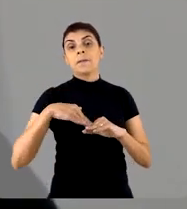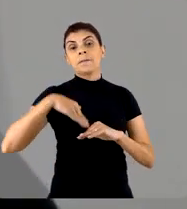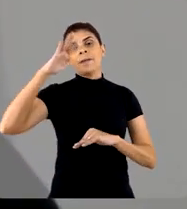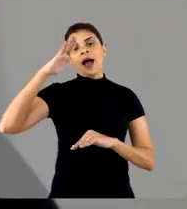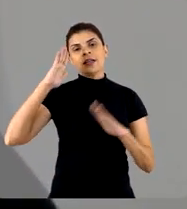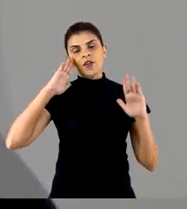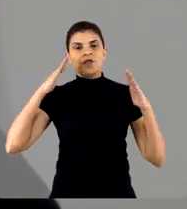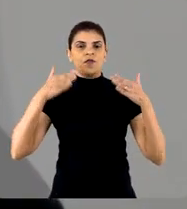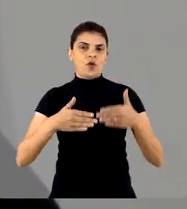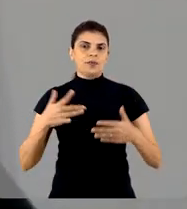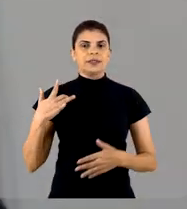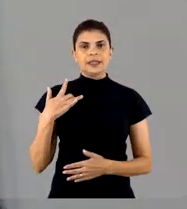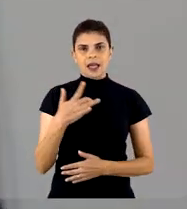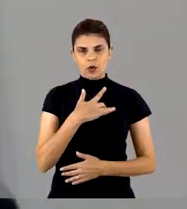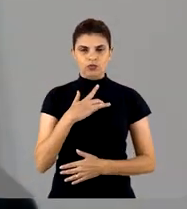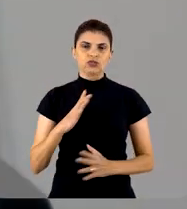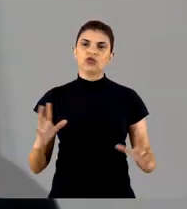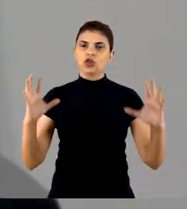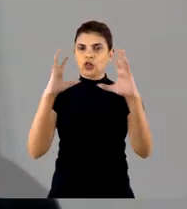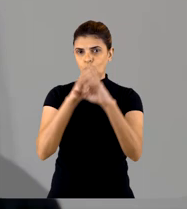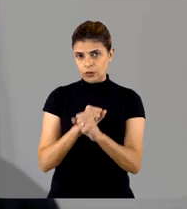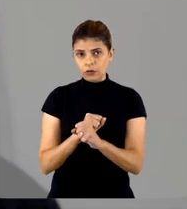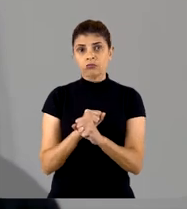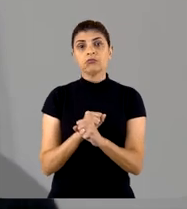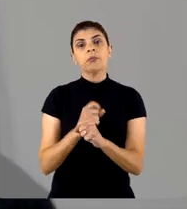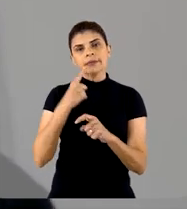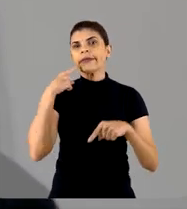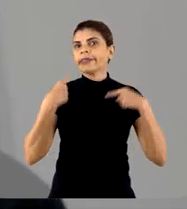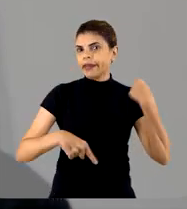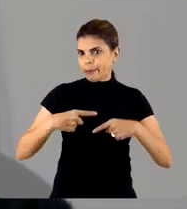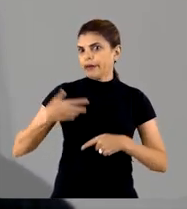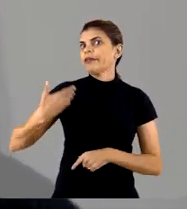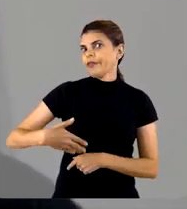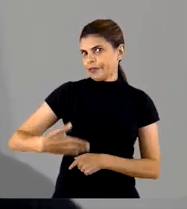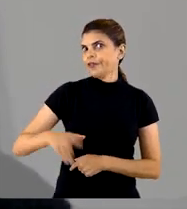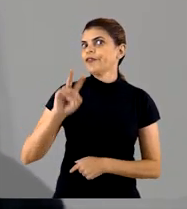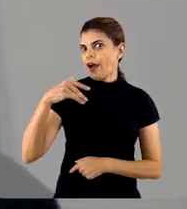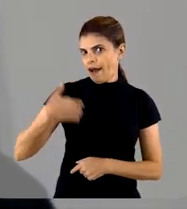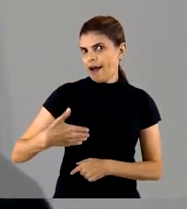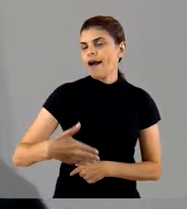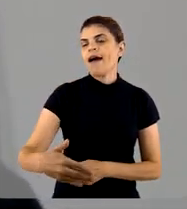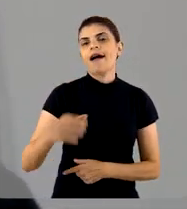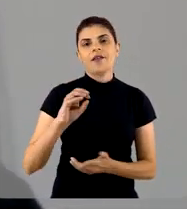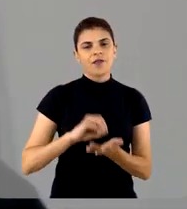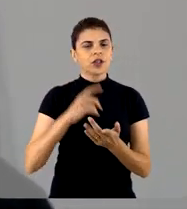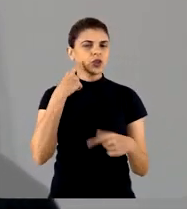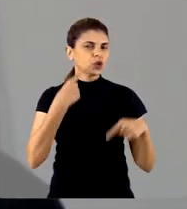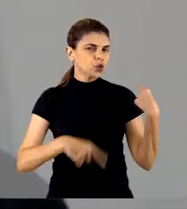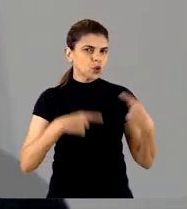mais total da saúde, né? Mas isso é um debate que ainda vai adiante, pessoal, quando